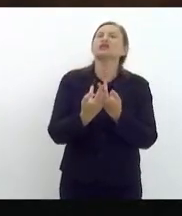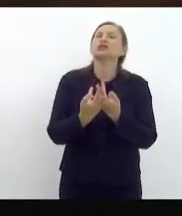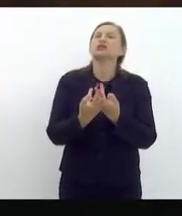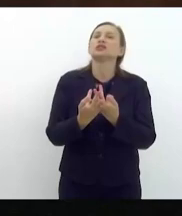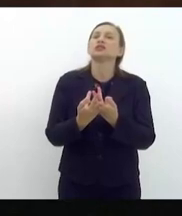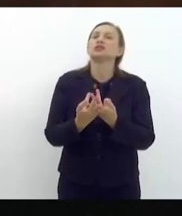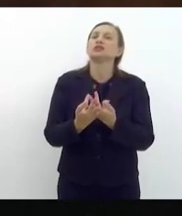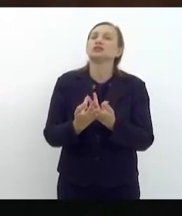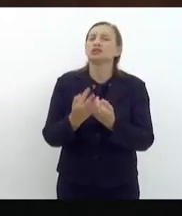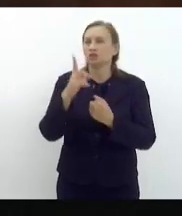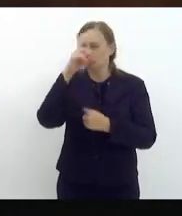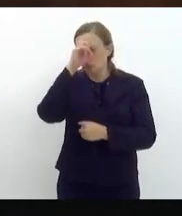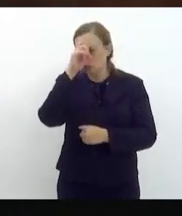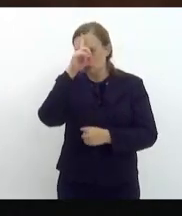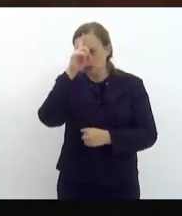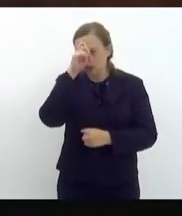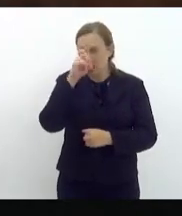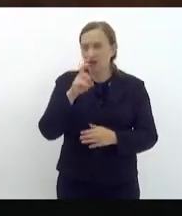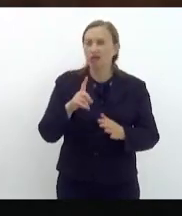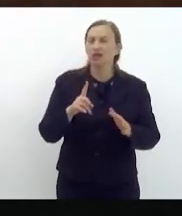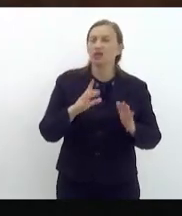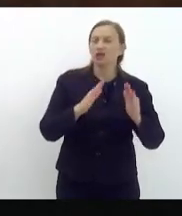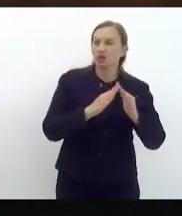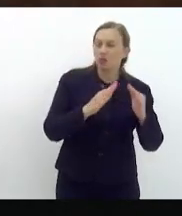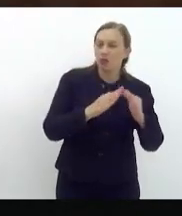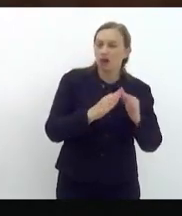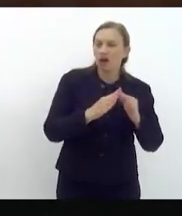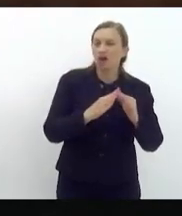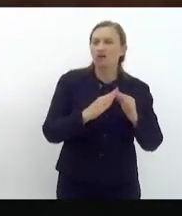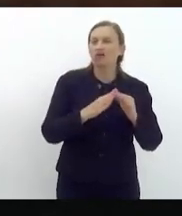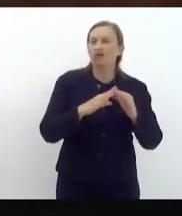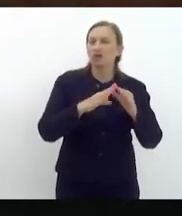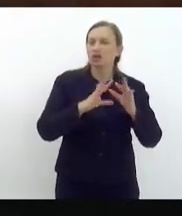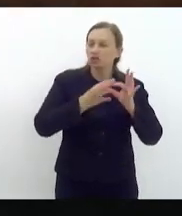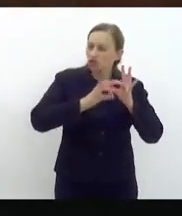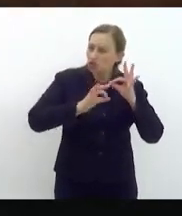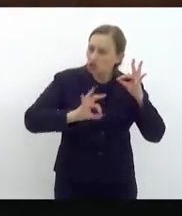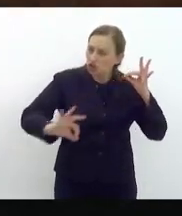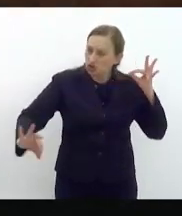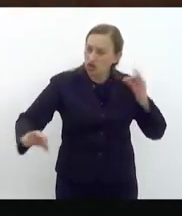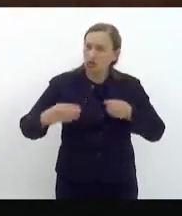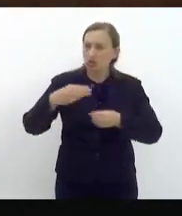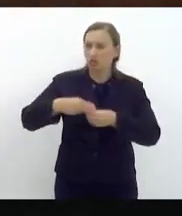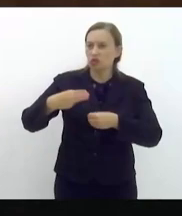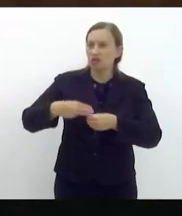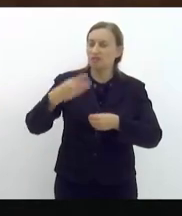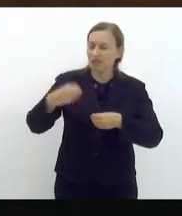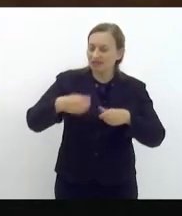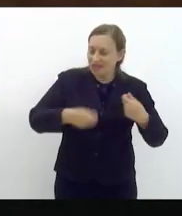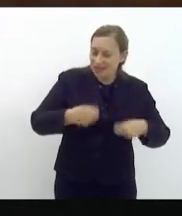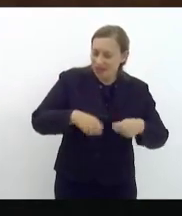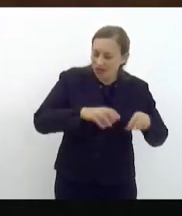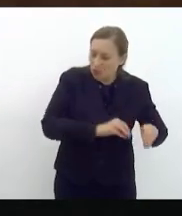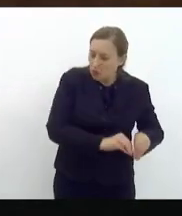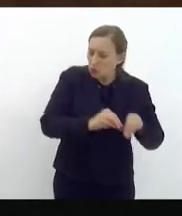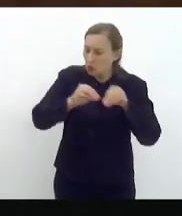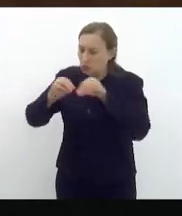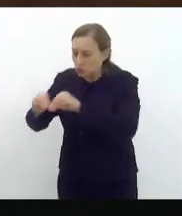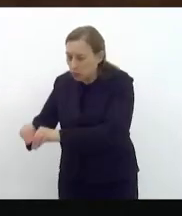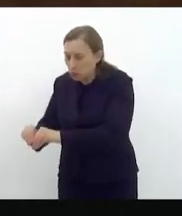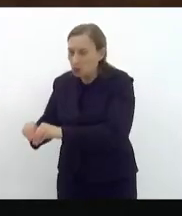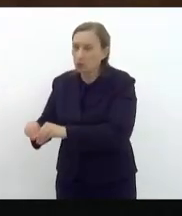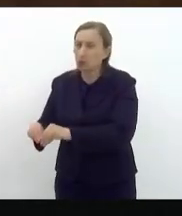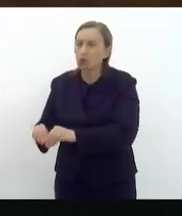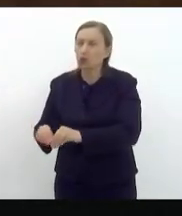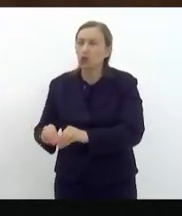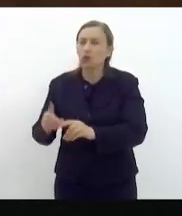de internação, familiares que moravam em municípios distantes e que tinham que se deslocar para a capital, para atendimento